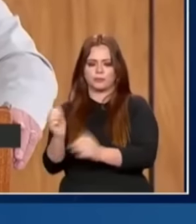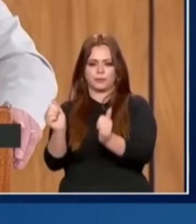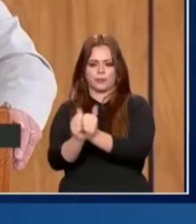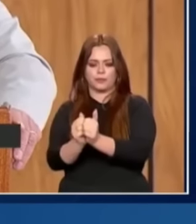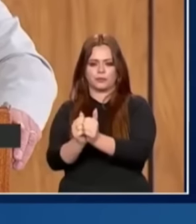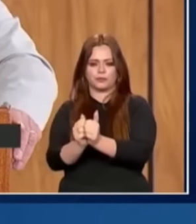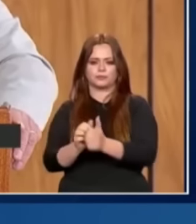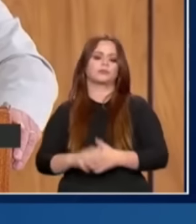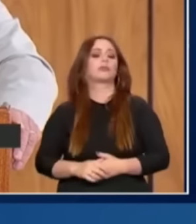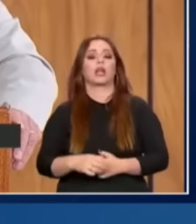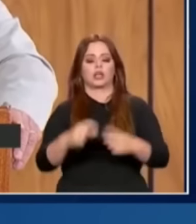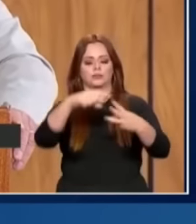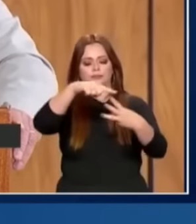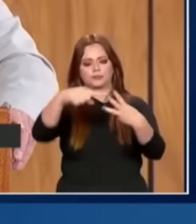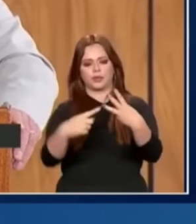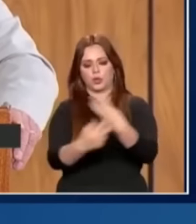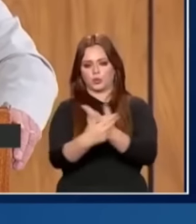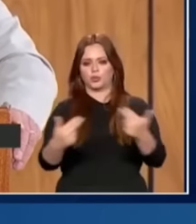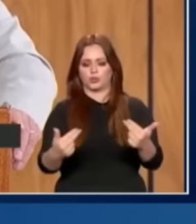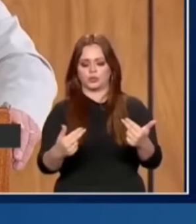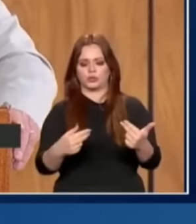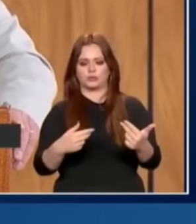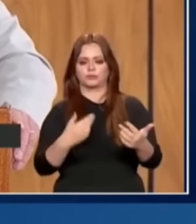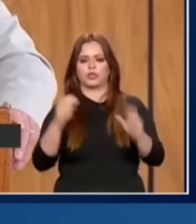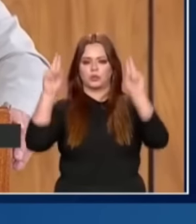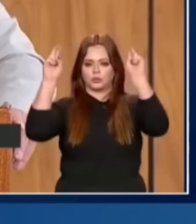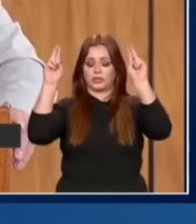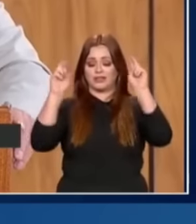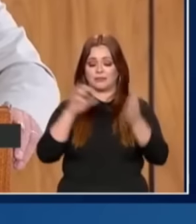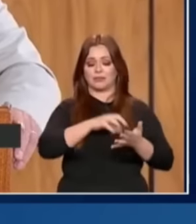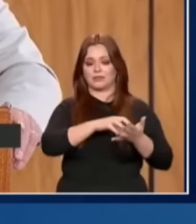mundo, muito superior aos universitários. Por quê, Eduardo? Porque a